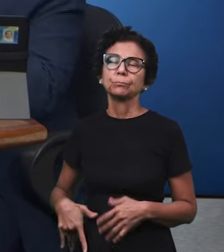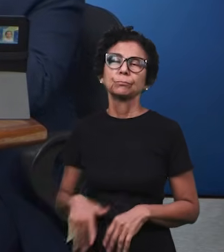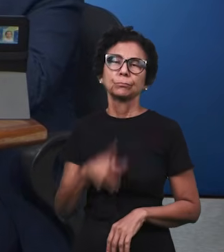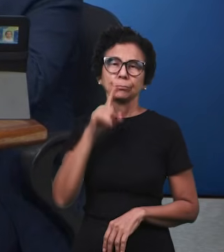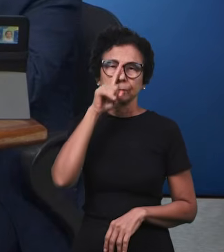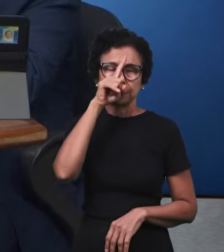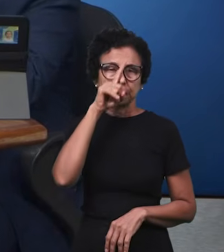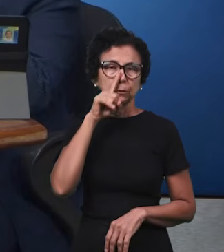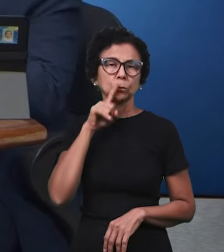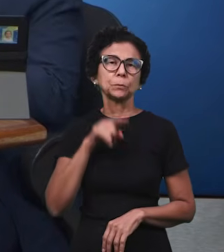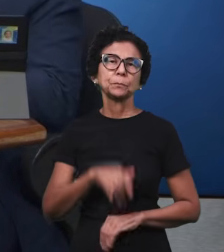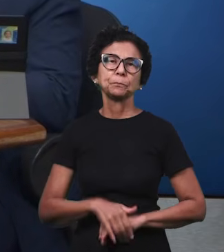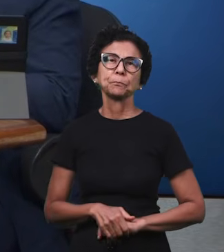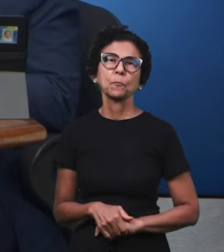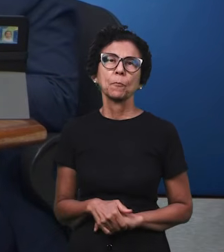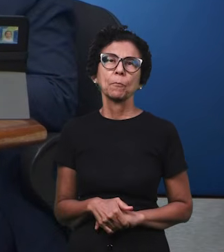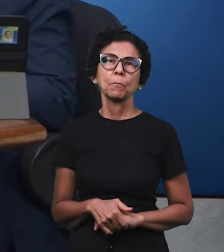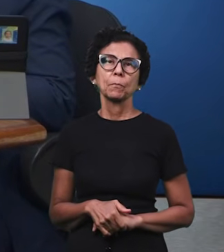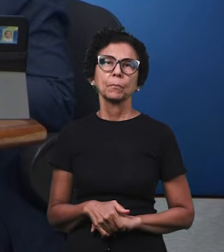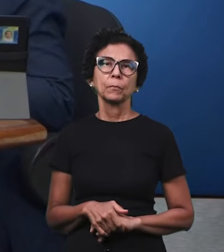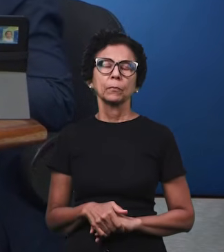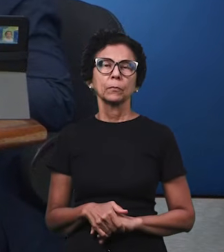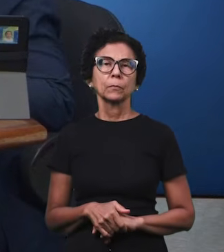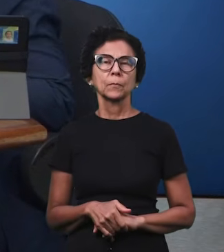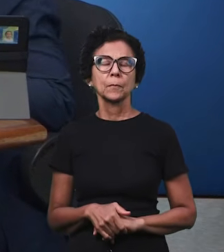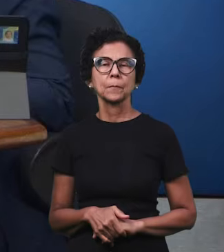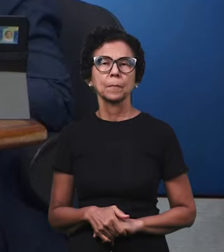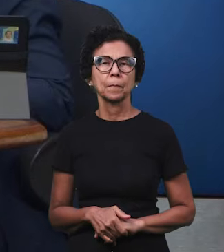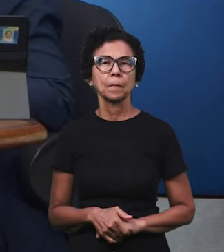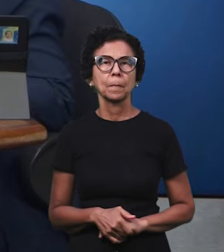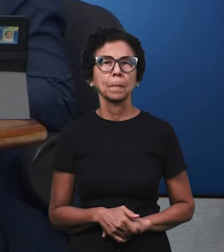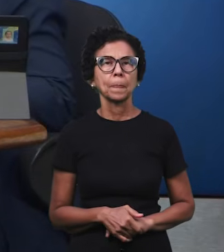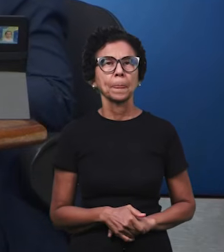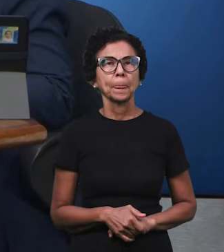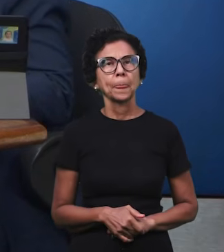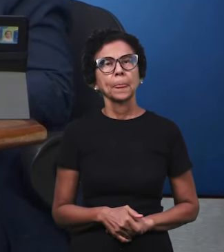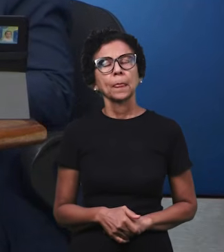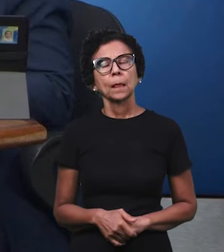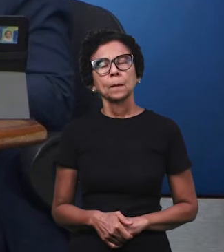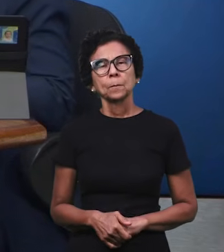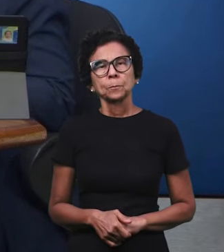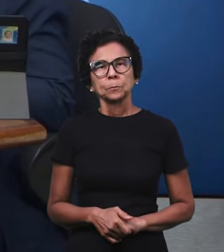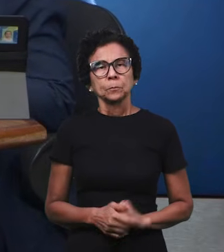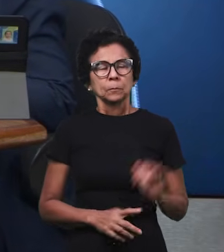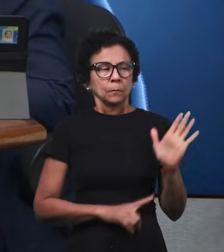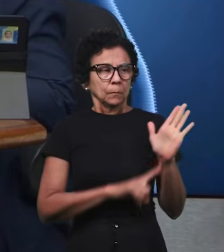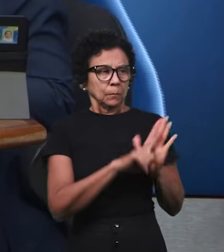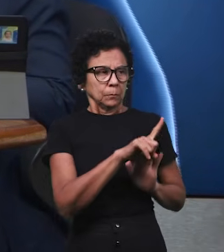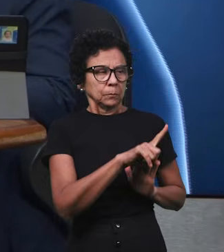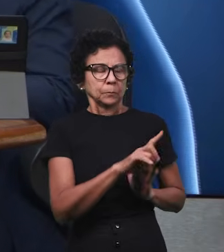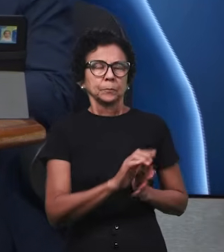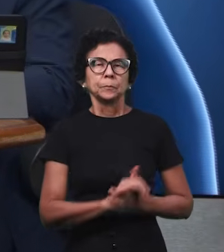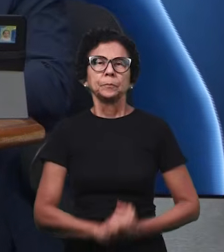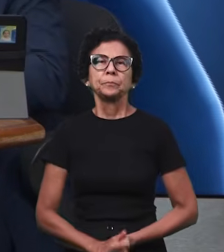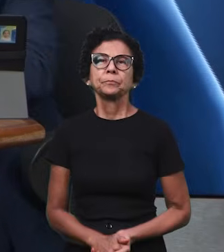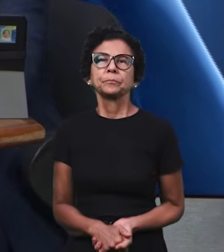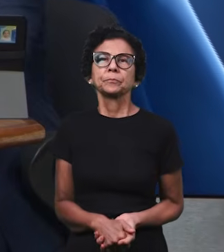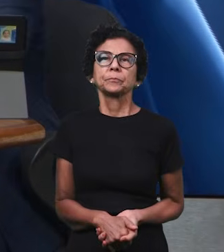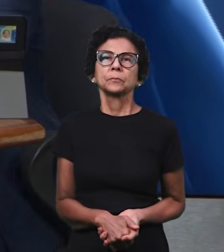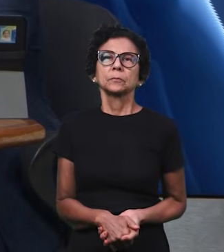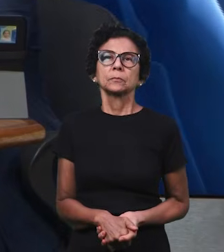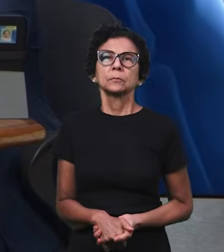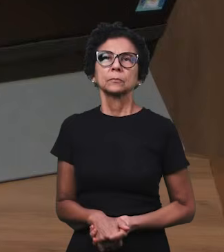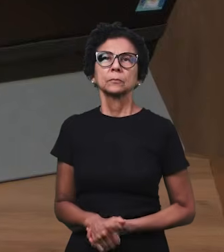Bom, e aí já entramos na segunda pergunta. Eu vou pedir para a produção voltar ao Viver com Saúde